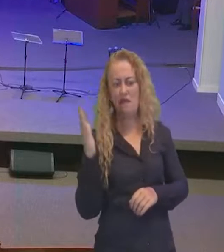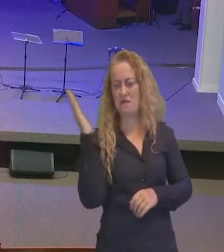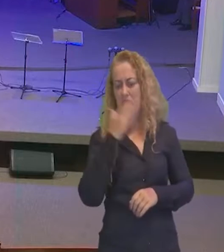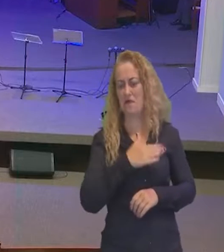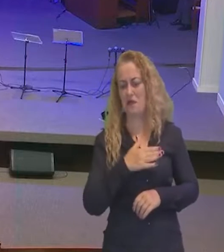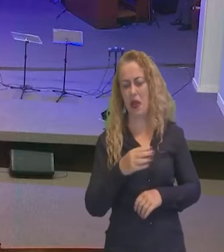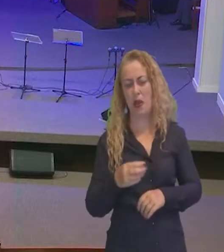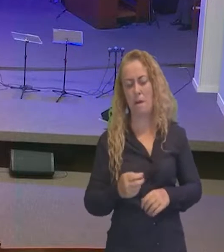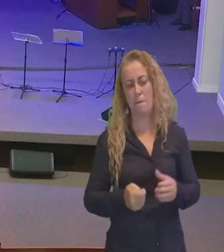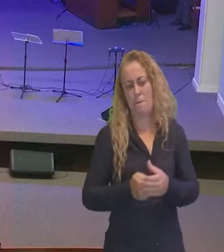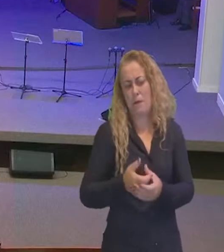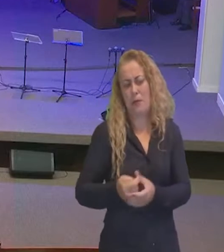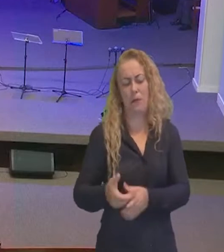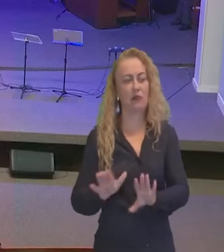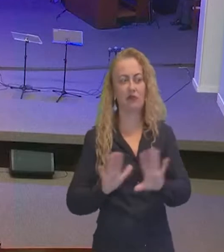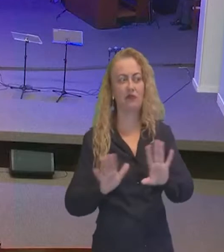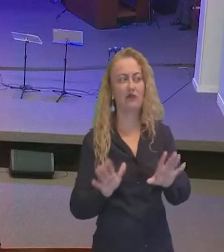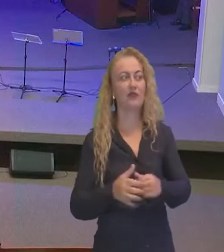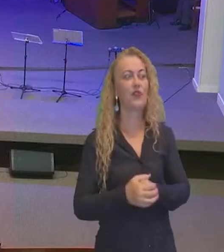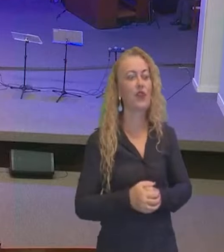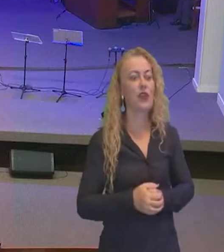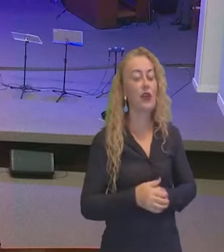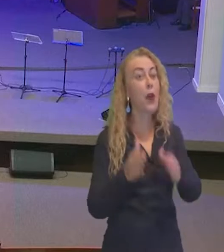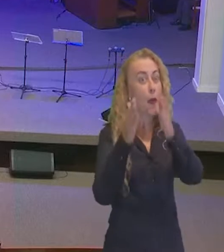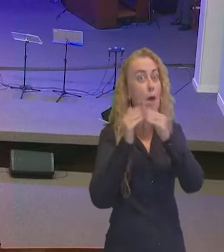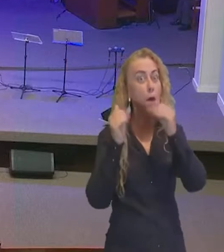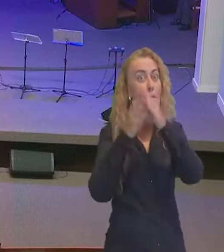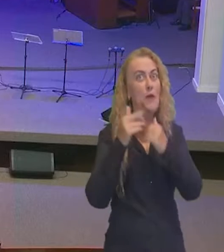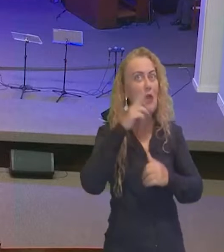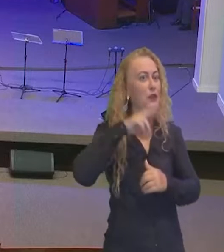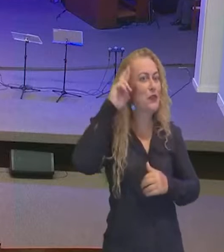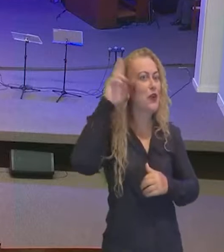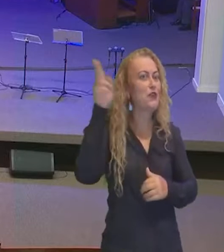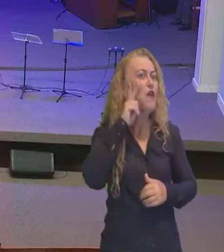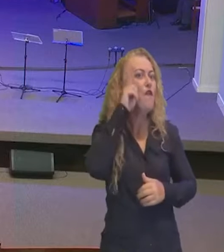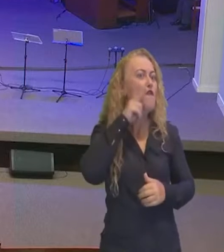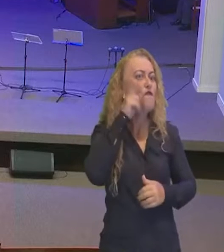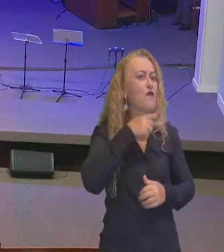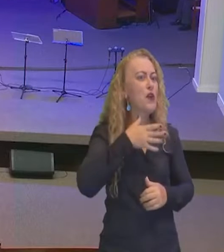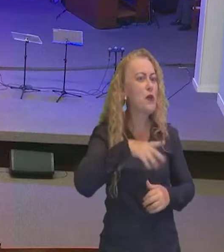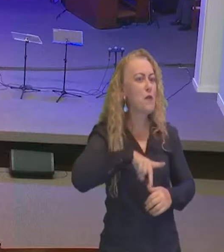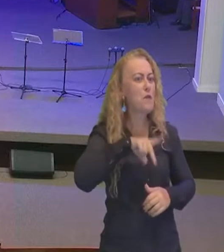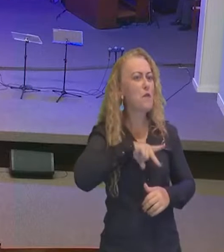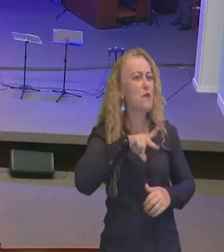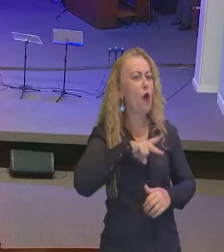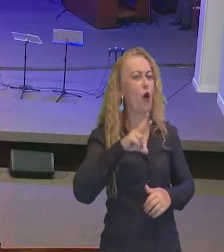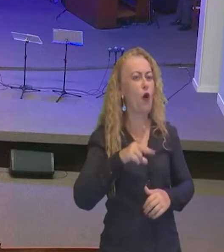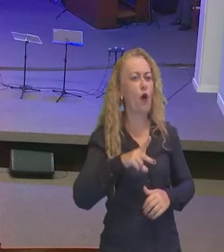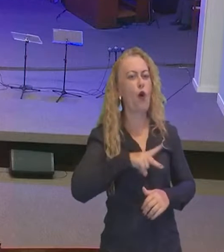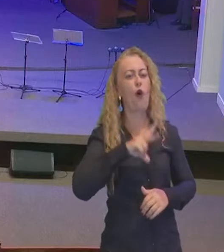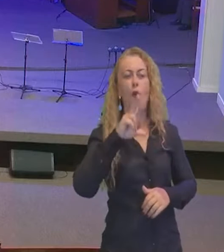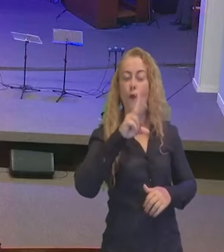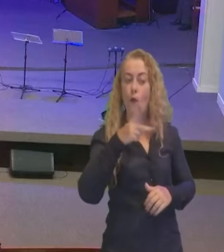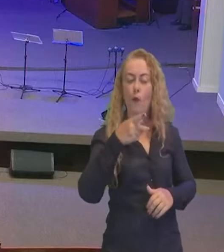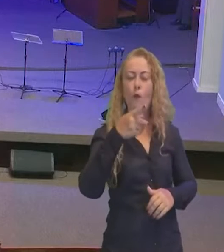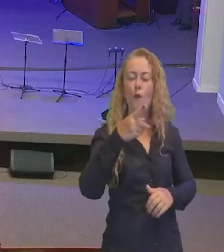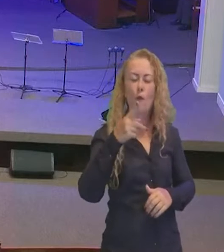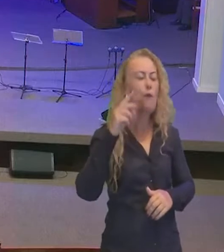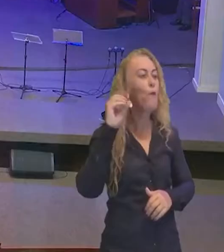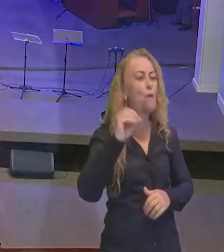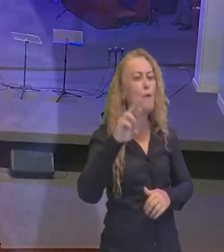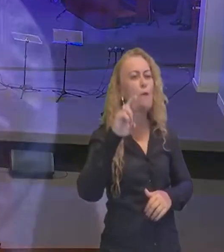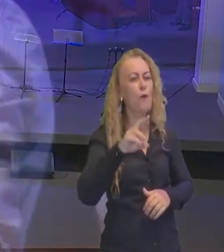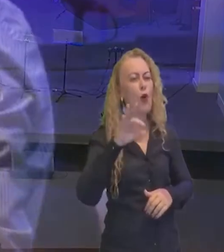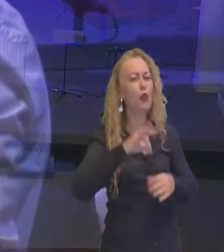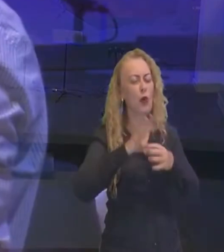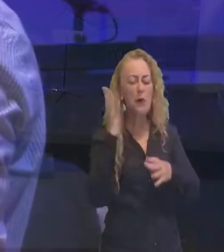Roque. Não é esse tipo de vinho que eu quero, não. Eu peço a Deus vinho do Porto, vinho do melhor, Tauni, aquela uva maravilhosa, para